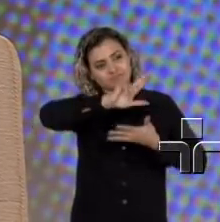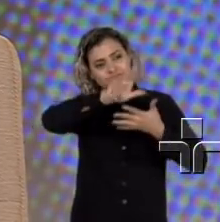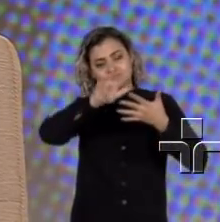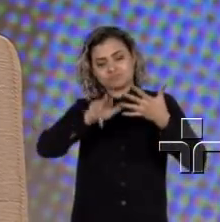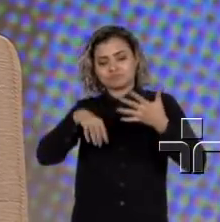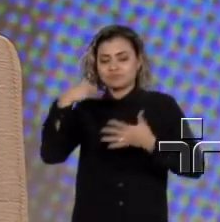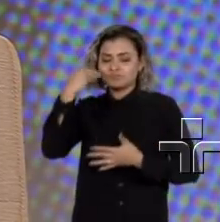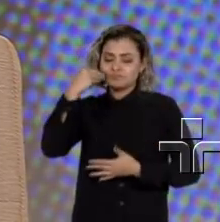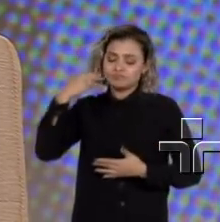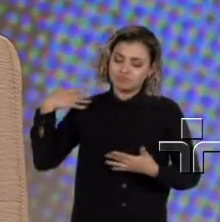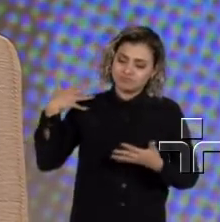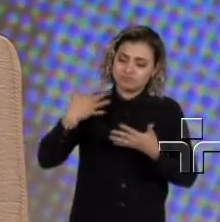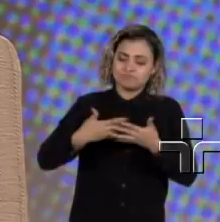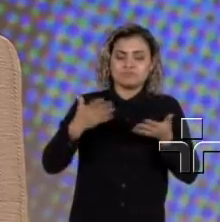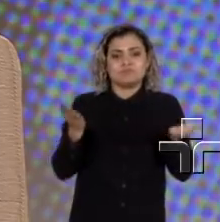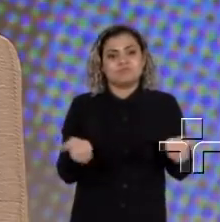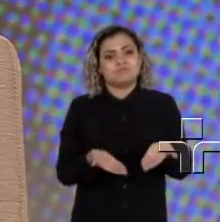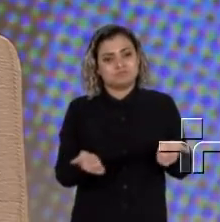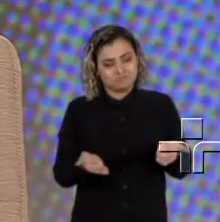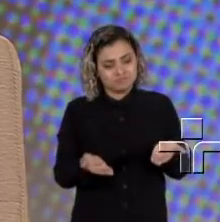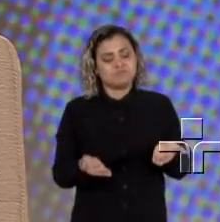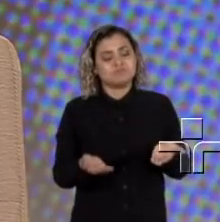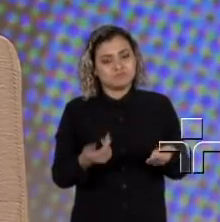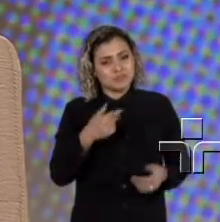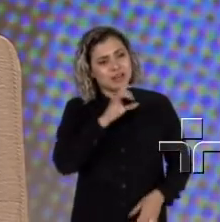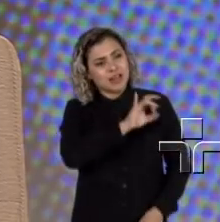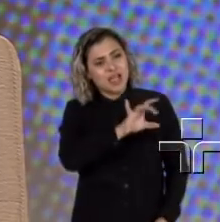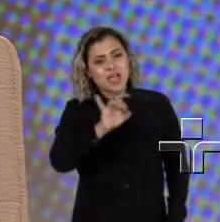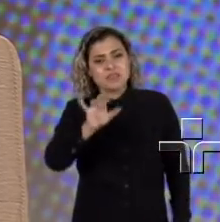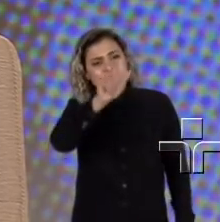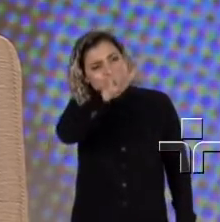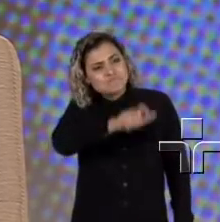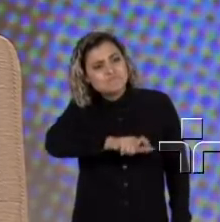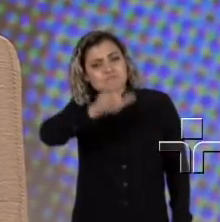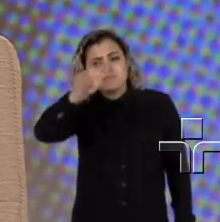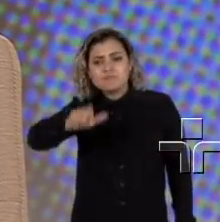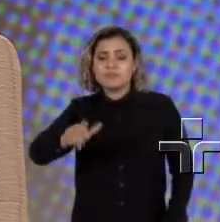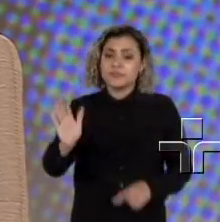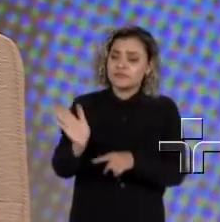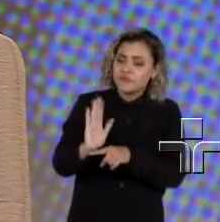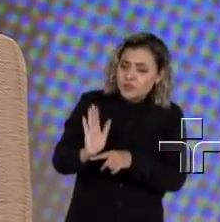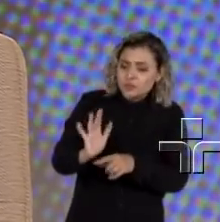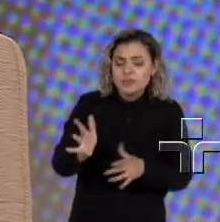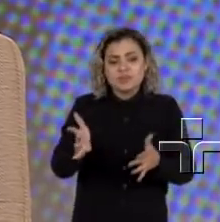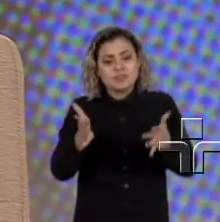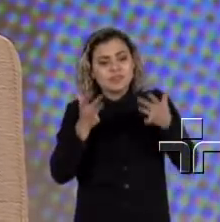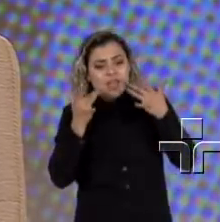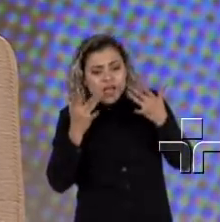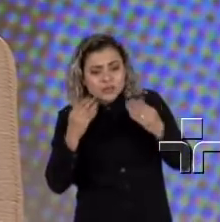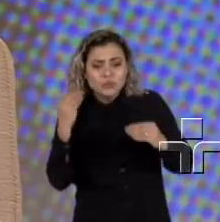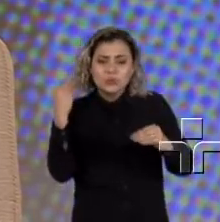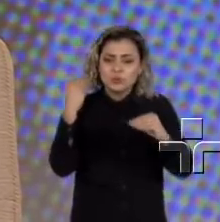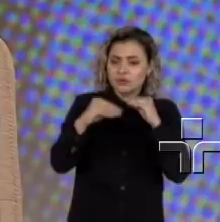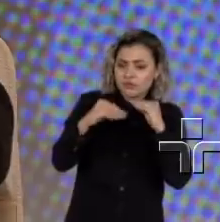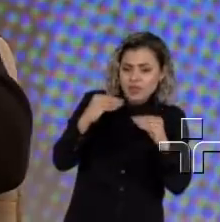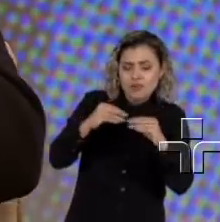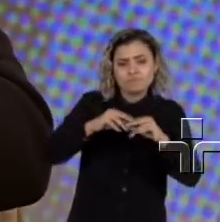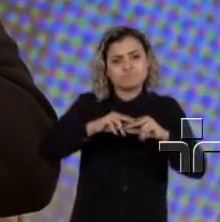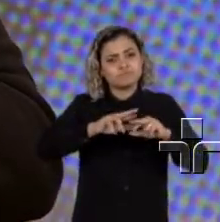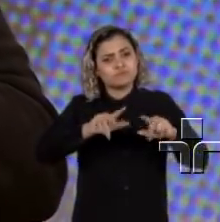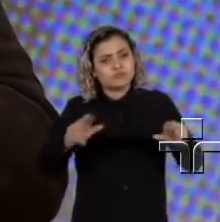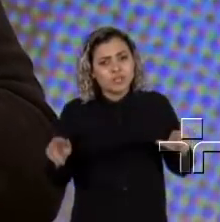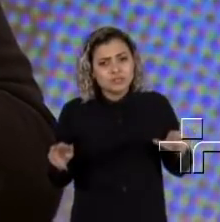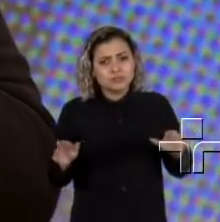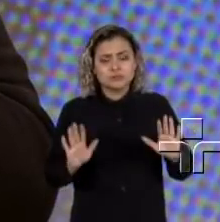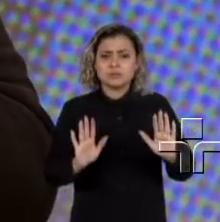oportunidade de fazer cada um, pelos filmes, pelas peças de teatro, pelas novelas, mas